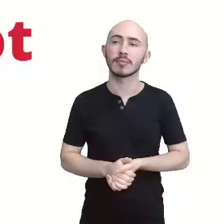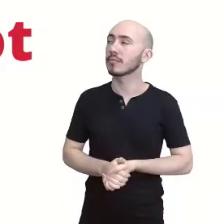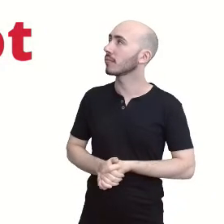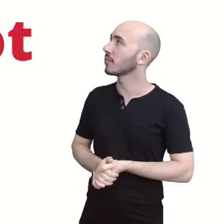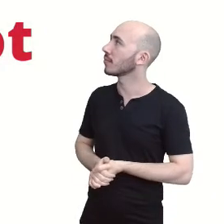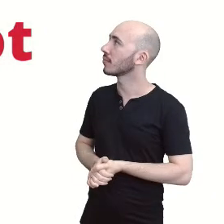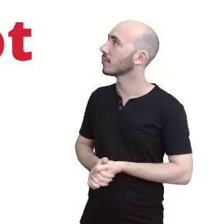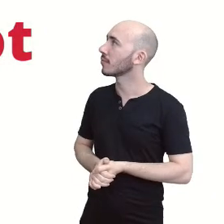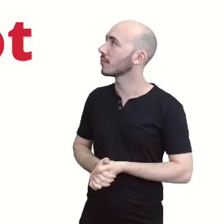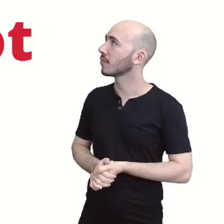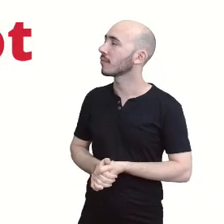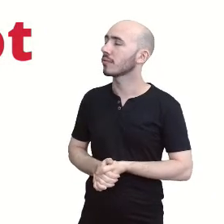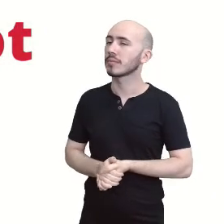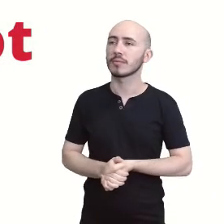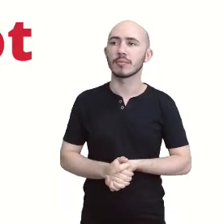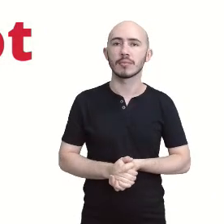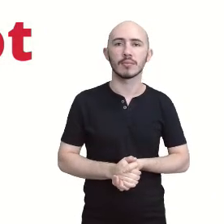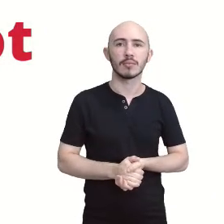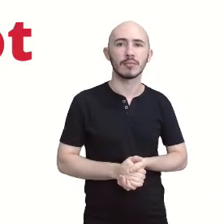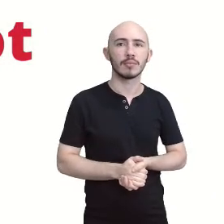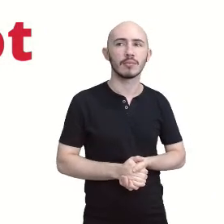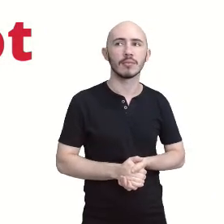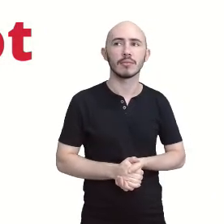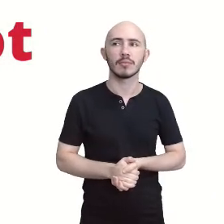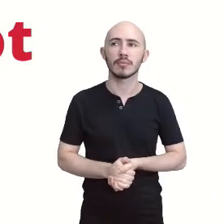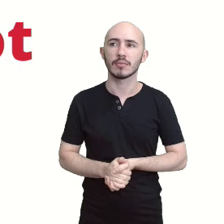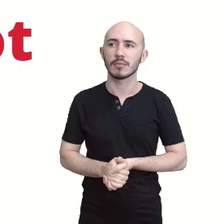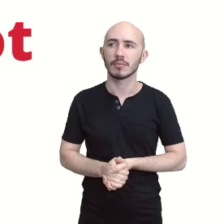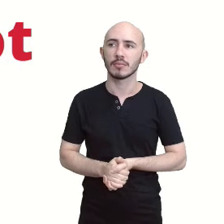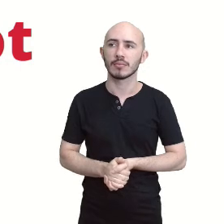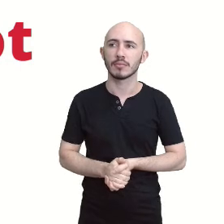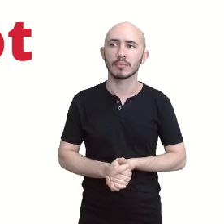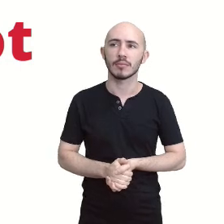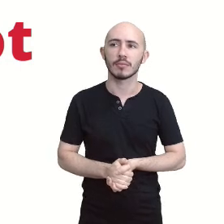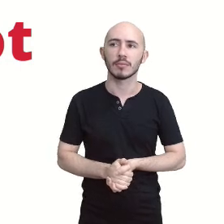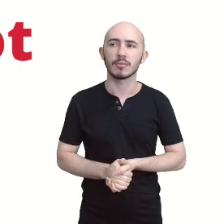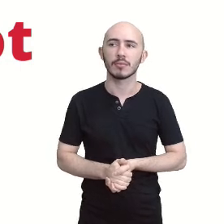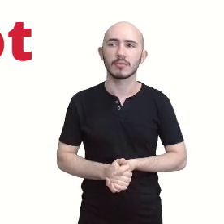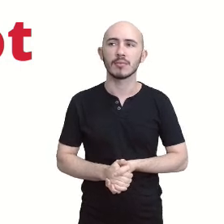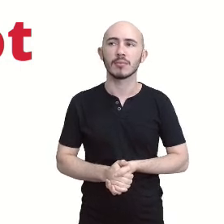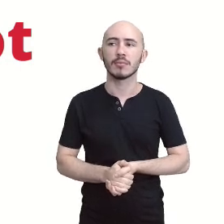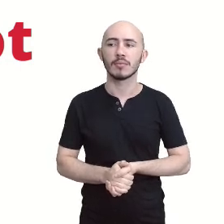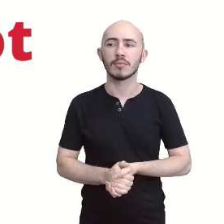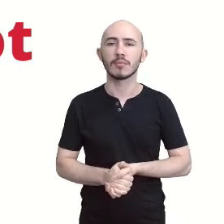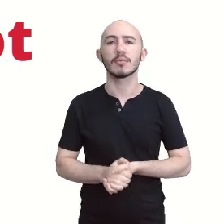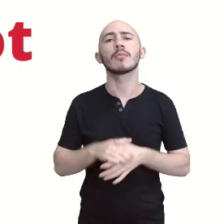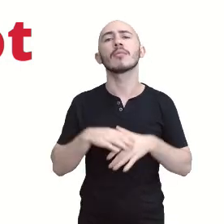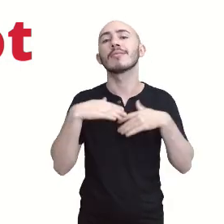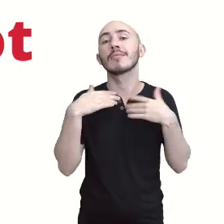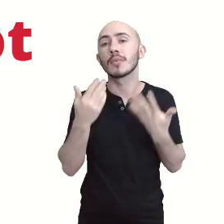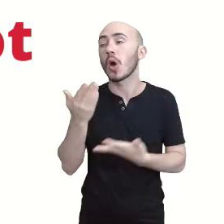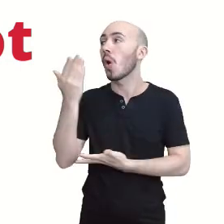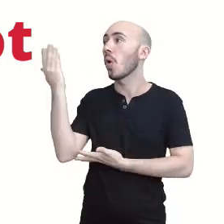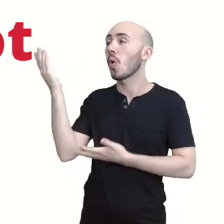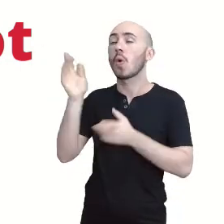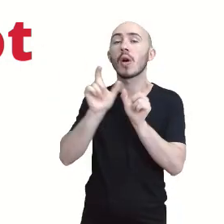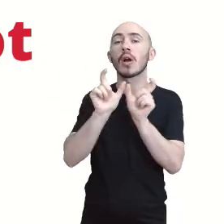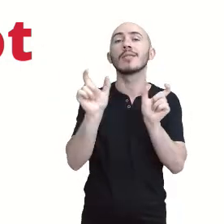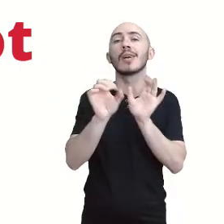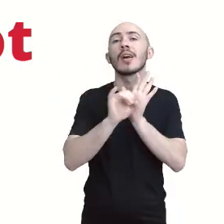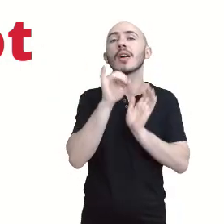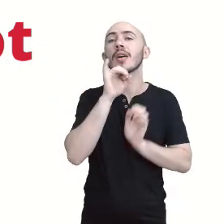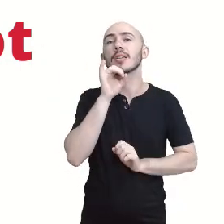yoga? Yes, she is. No, she's not. She isn't. Tá? Então, veja. O que é que a gente tem? As formas,